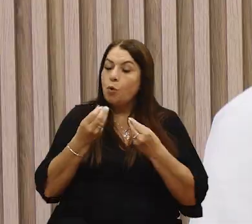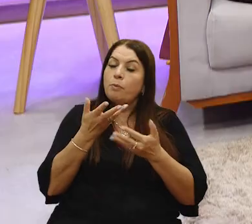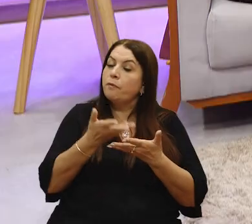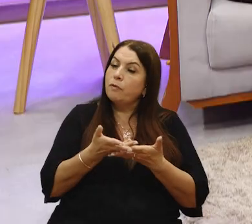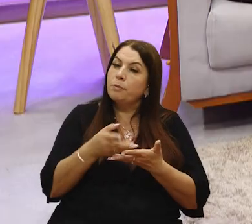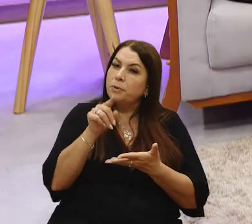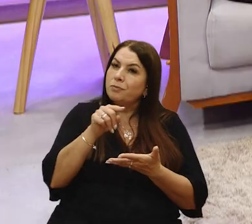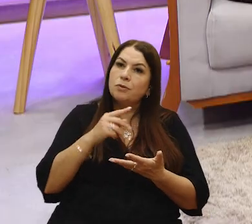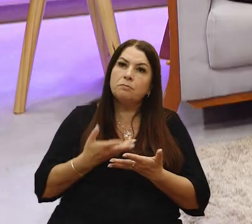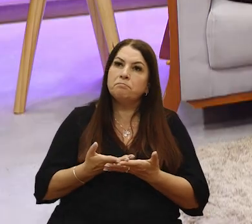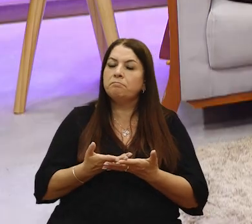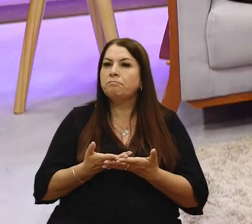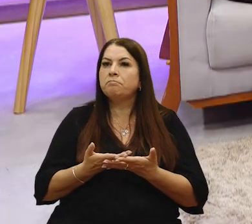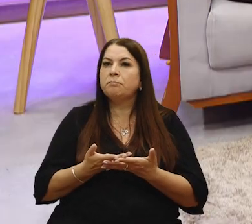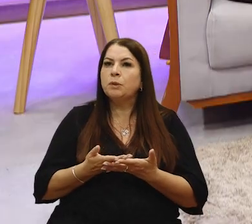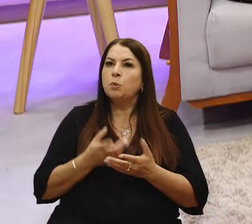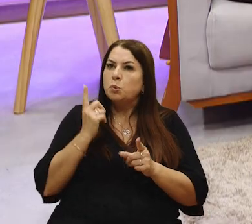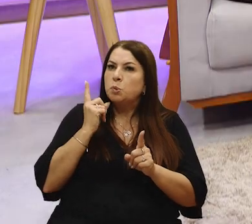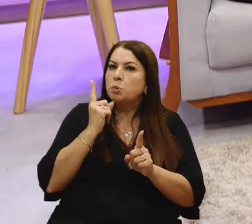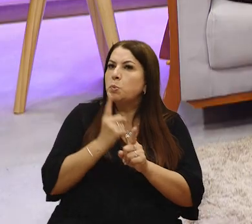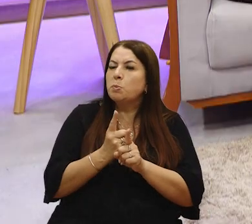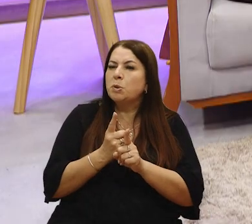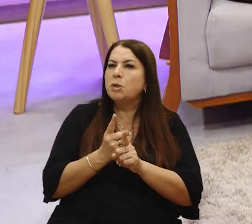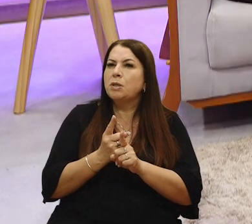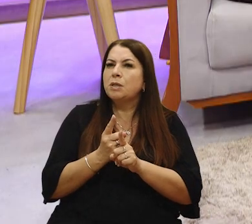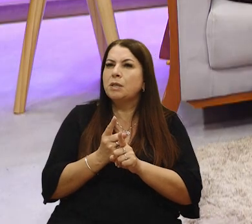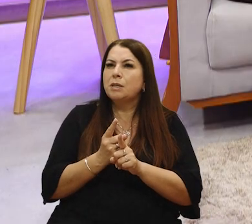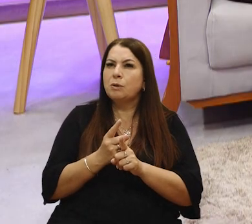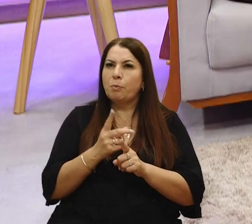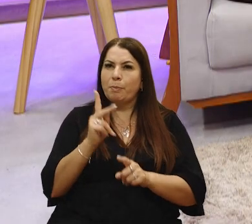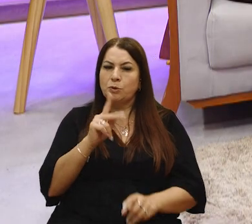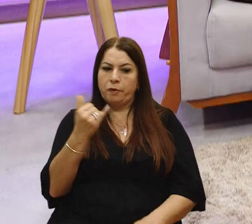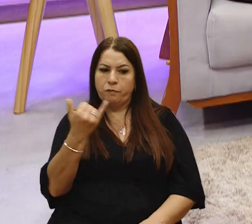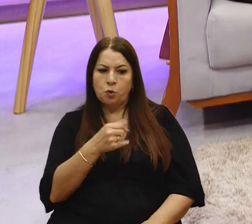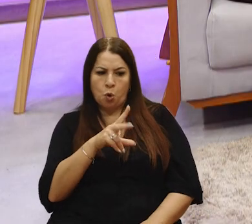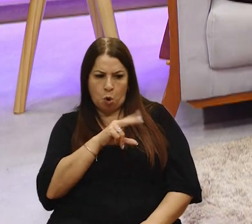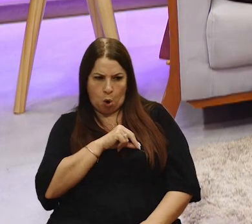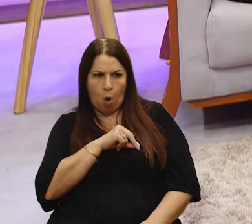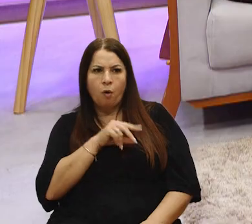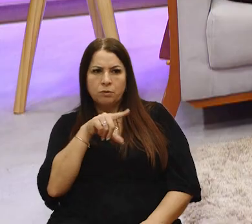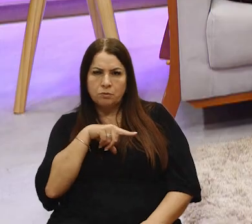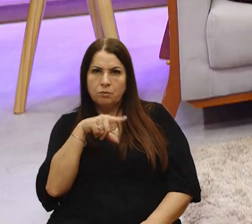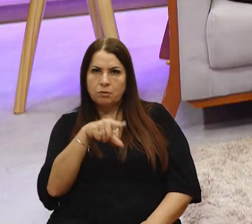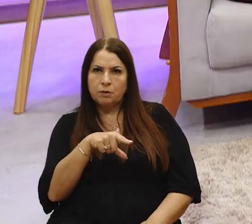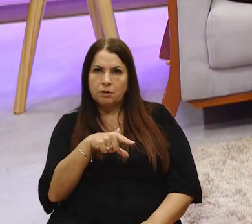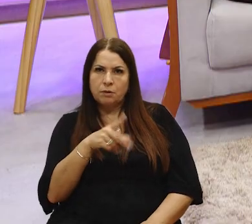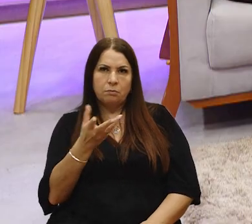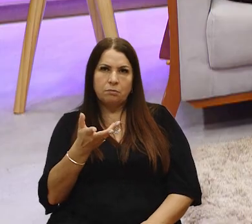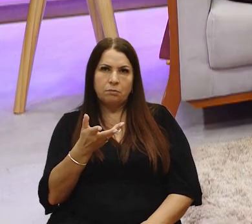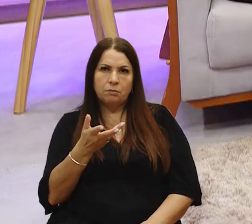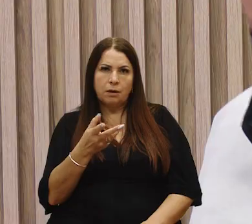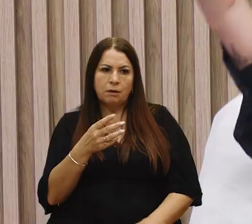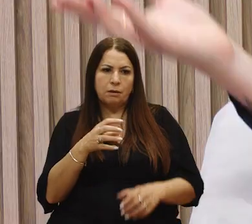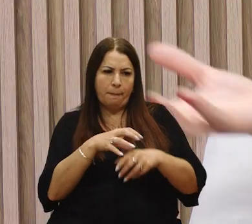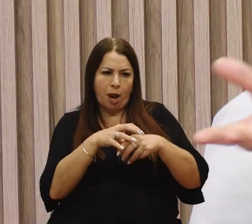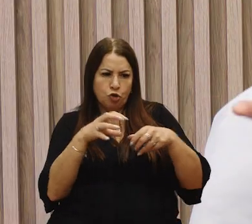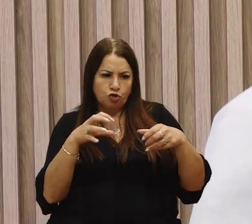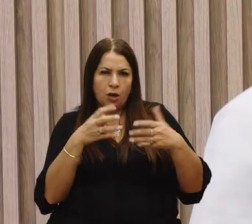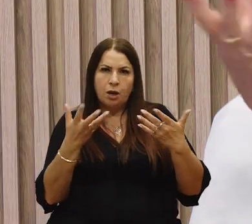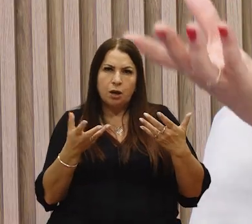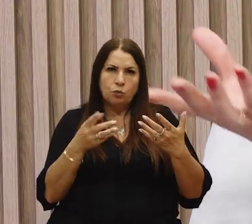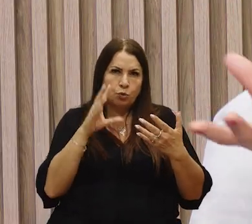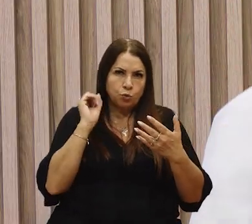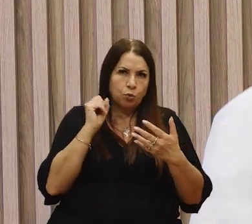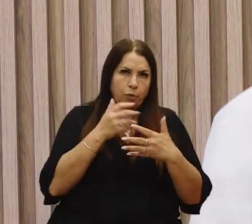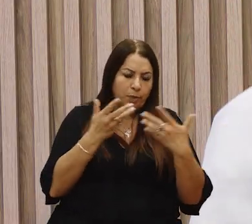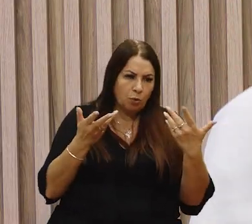em lidar, né, Cláudia, como que foi para ti, assim, quando descobriu o lipedema? Alguém te falou assim, nossa, tem, né, como você tá